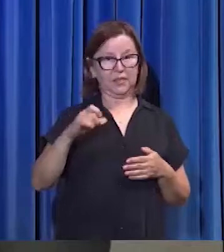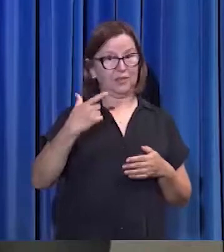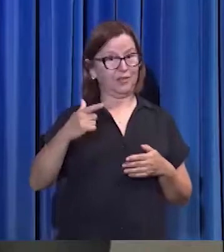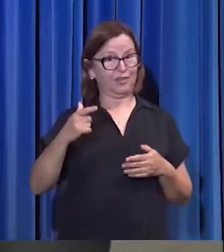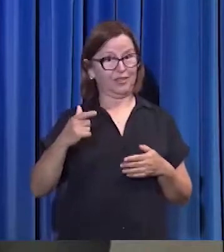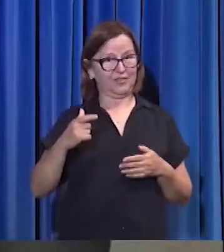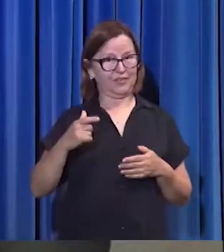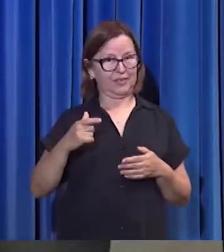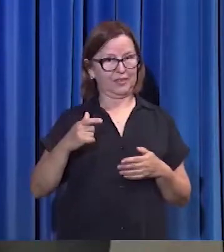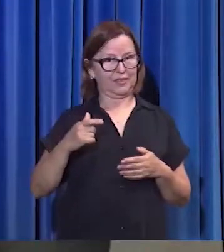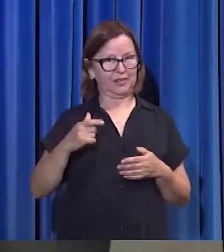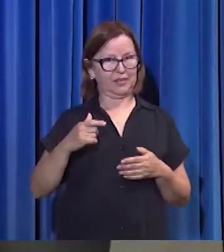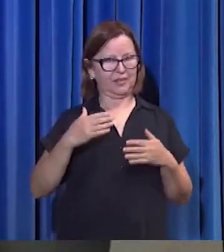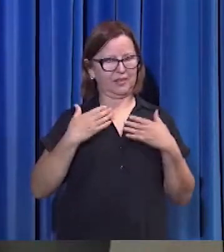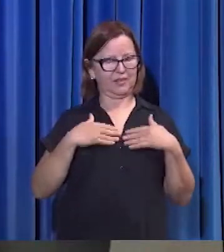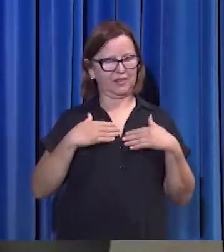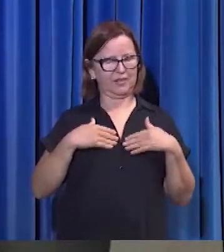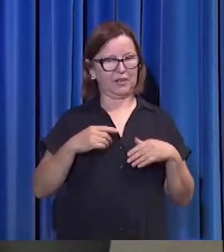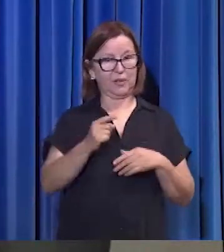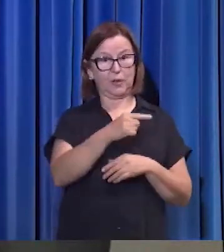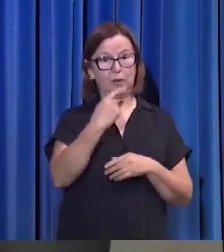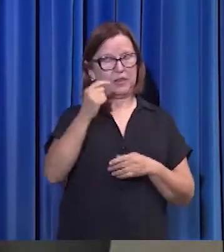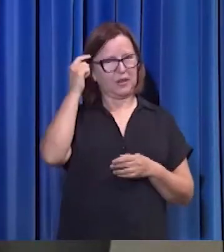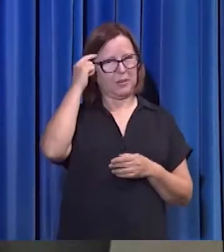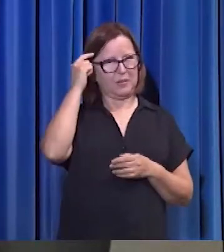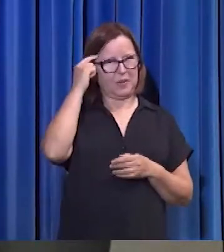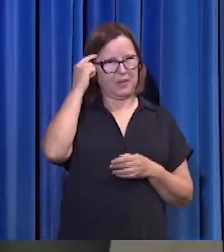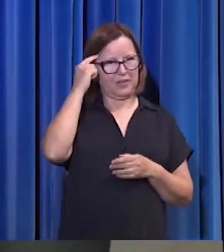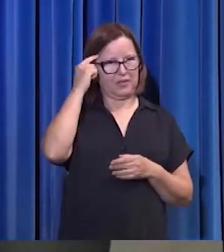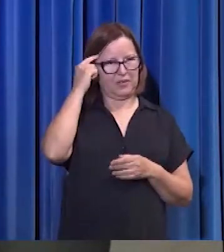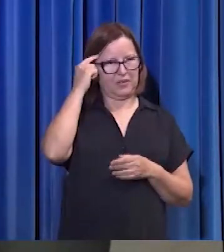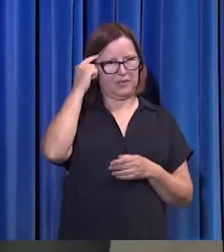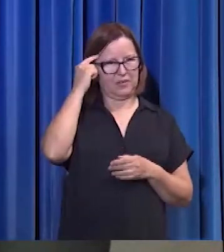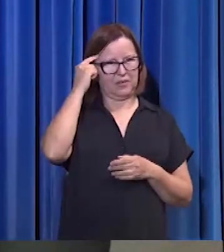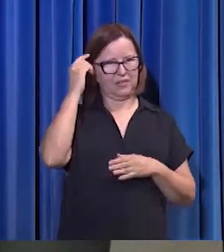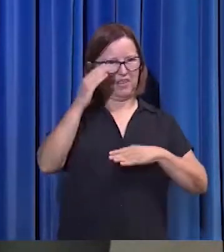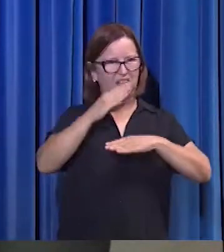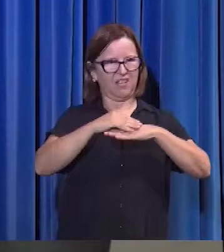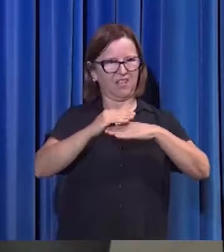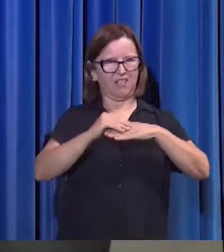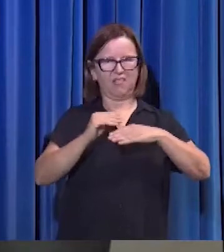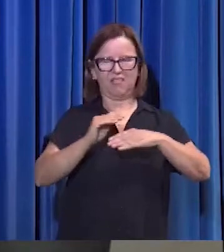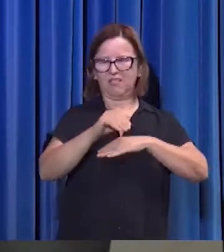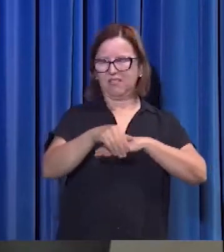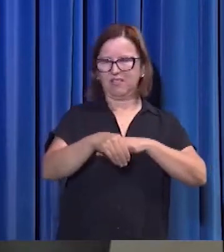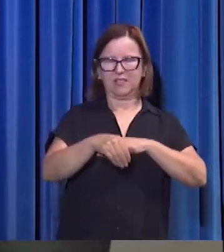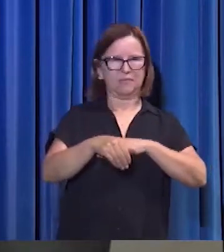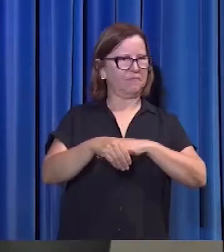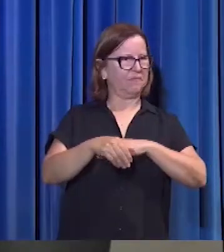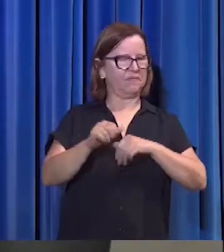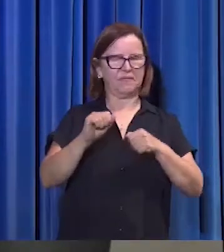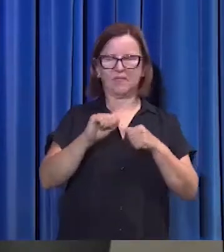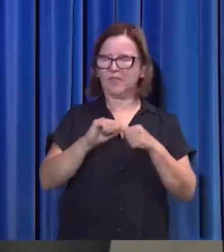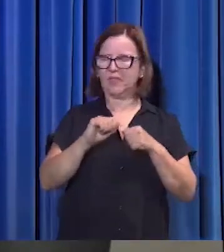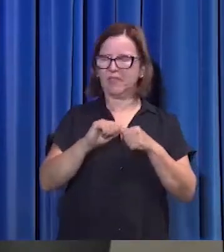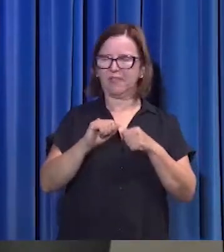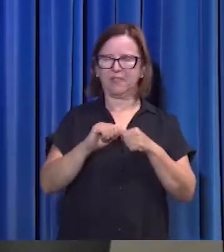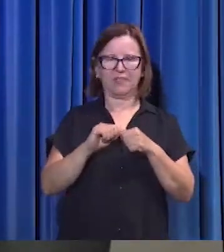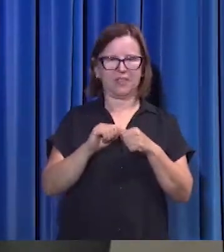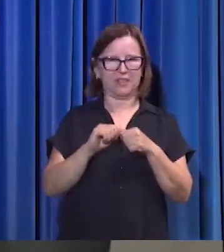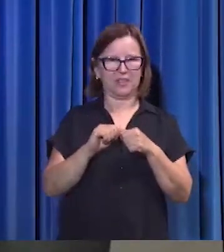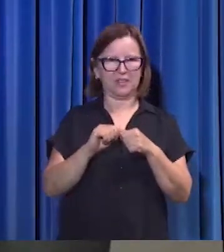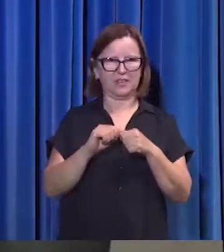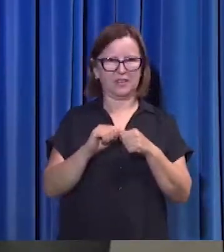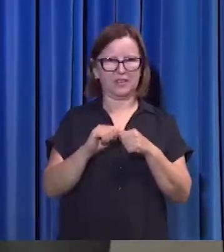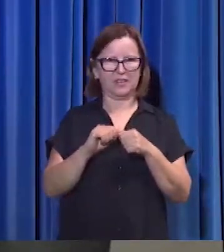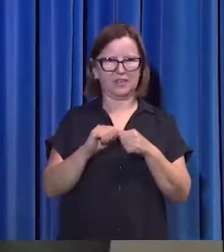nossa mente, o conforto exterior não fará por nós mais